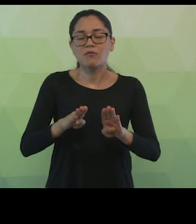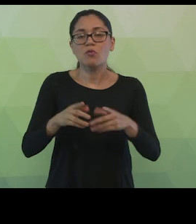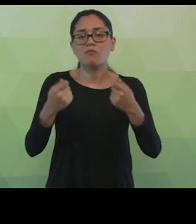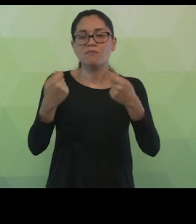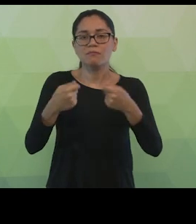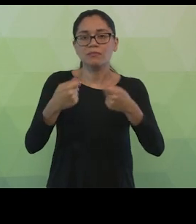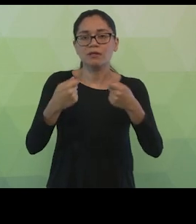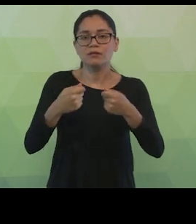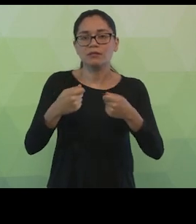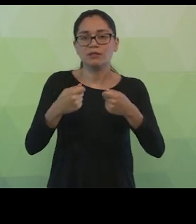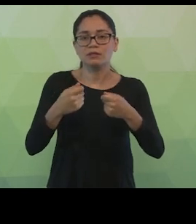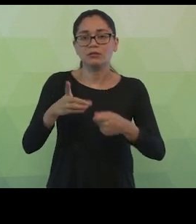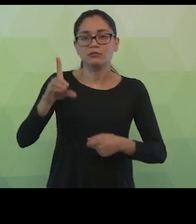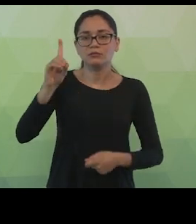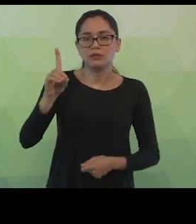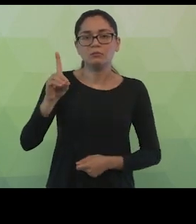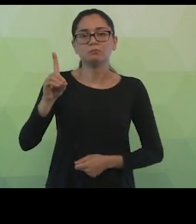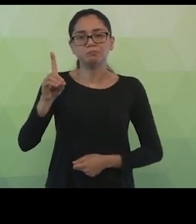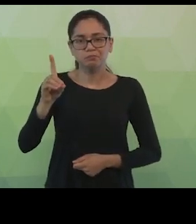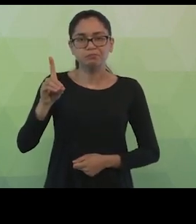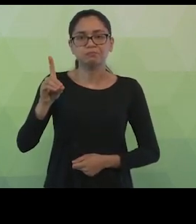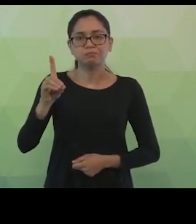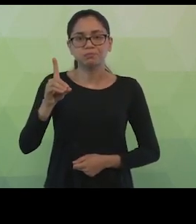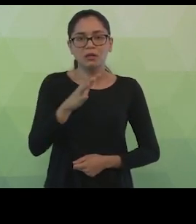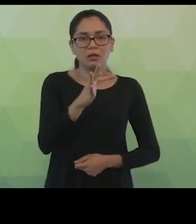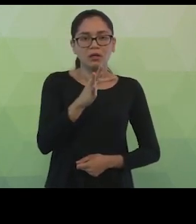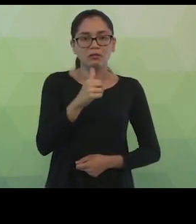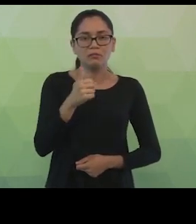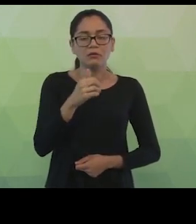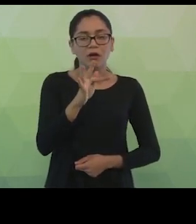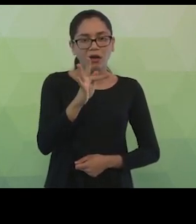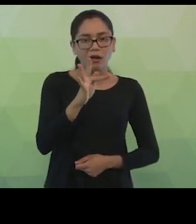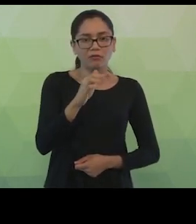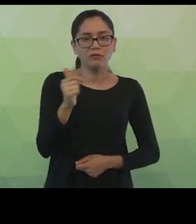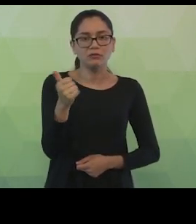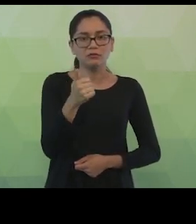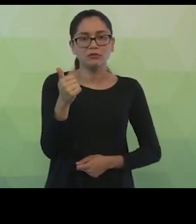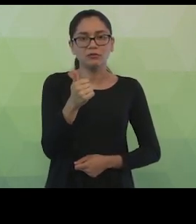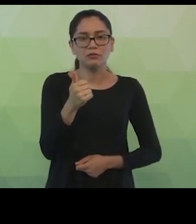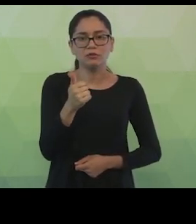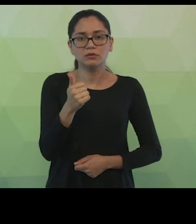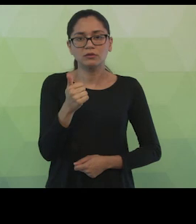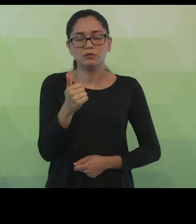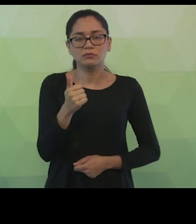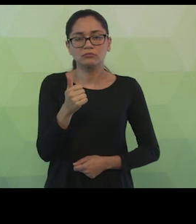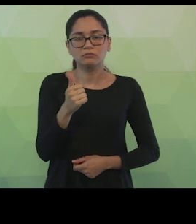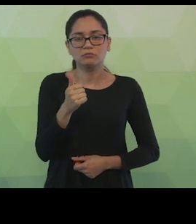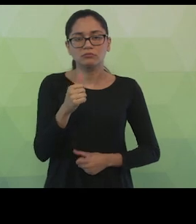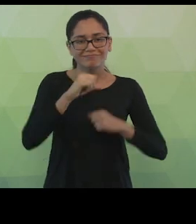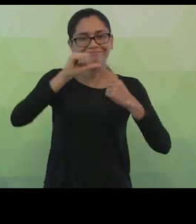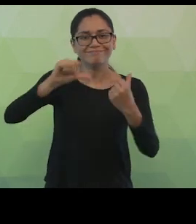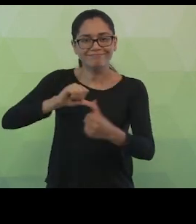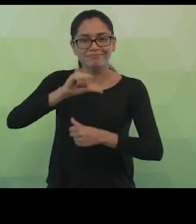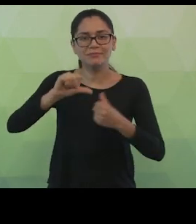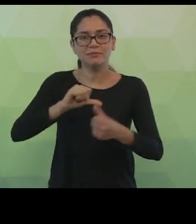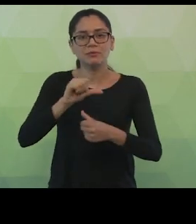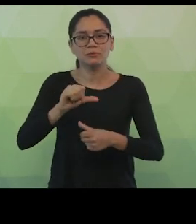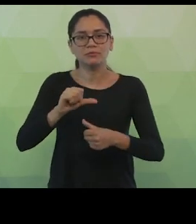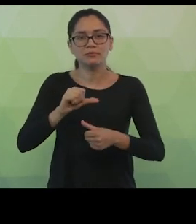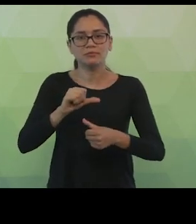que colocá-la novamente. F11 já roda. Coloquei agora